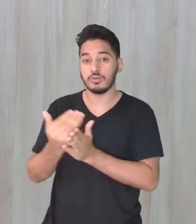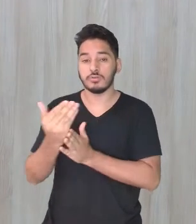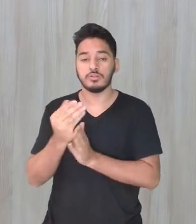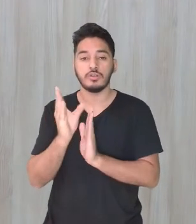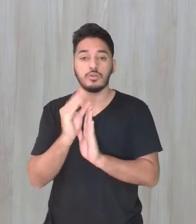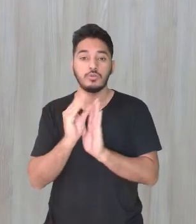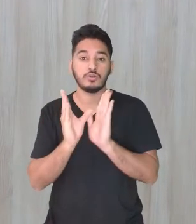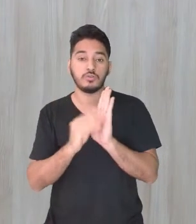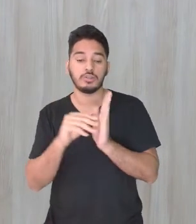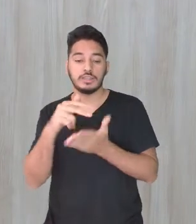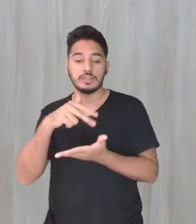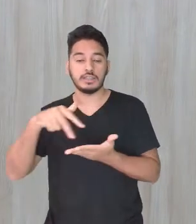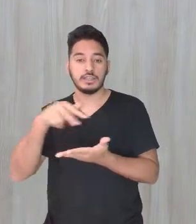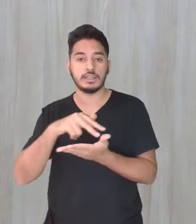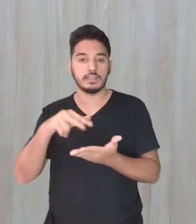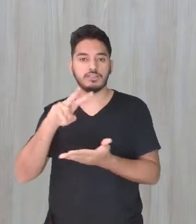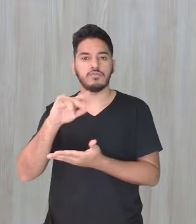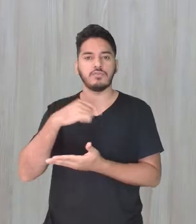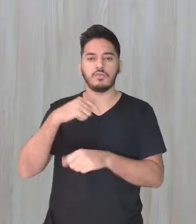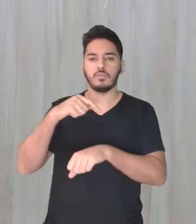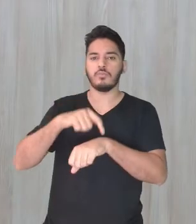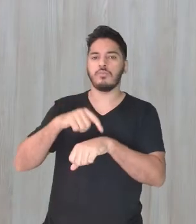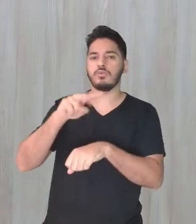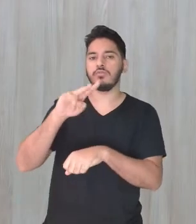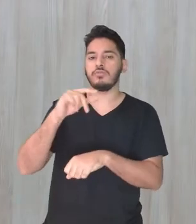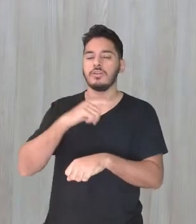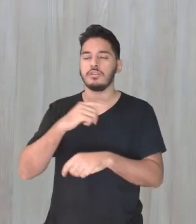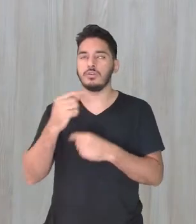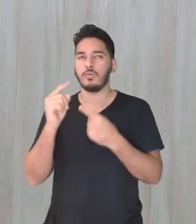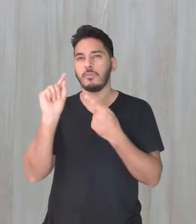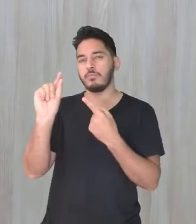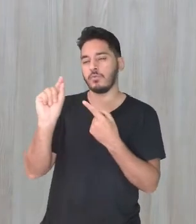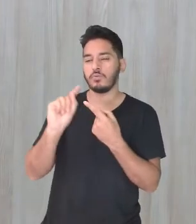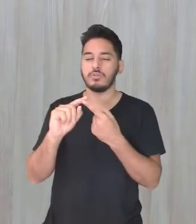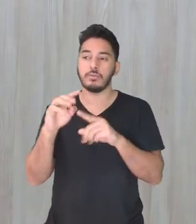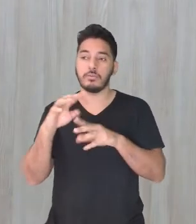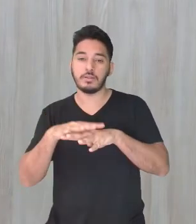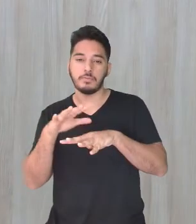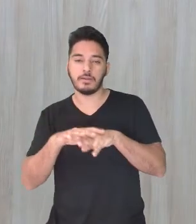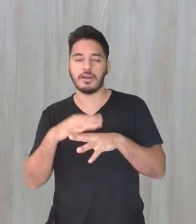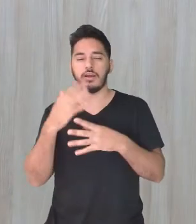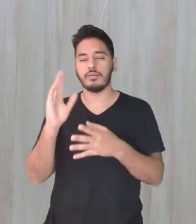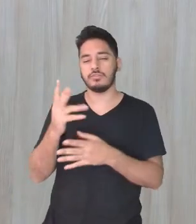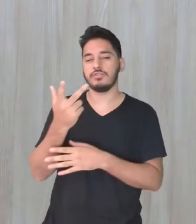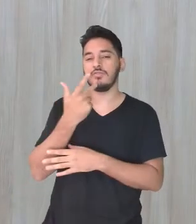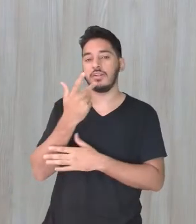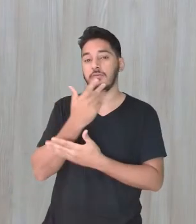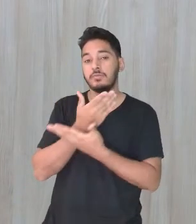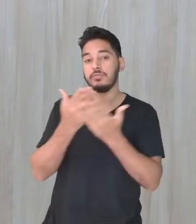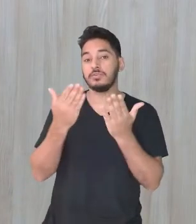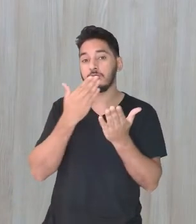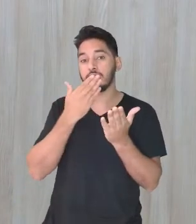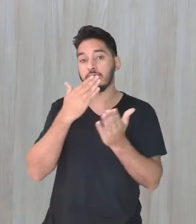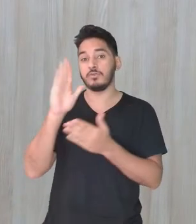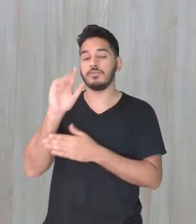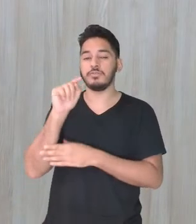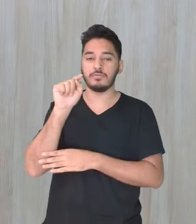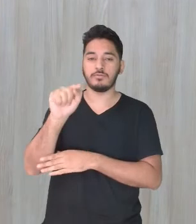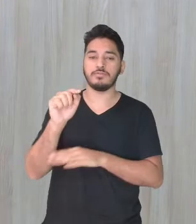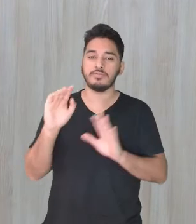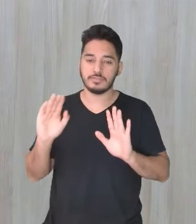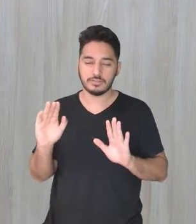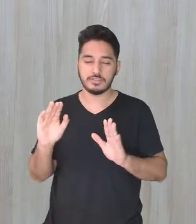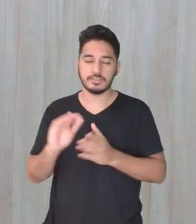assunto de dança. Vai chegar uma hora aí que vocês vão ver que tem um pouco da matemática aí, como eu tinha prometido na semana passada que a gente ia